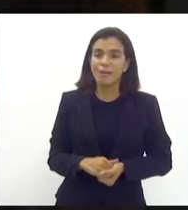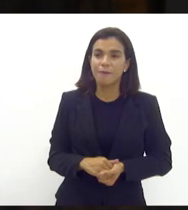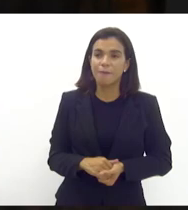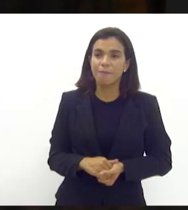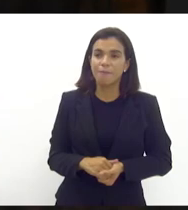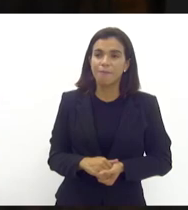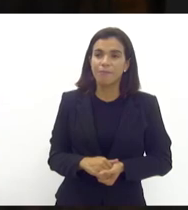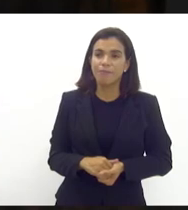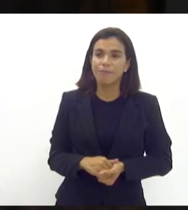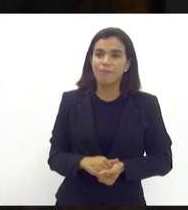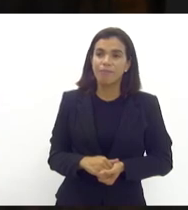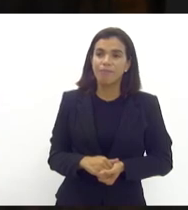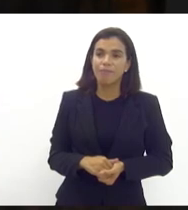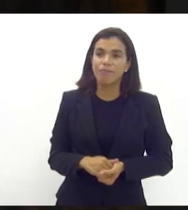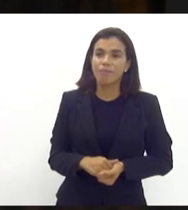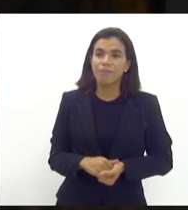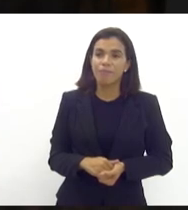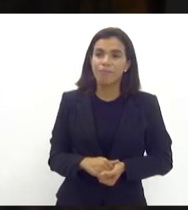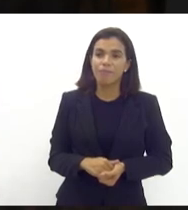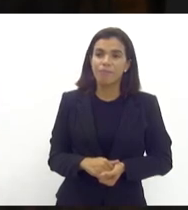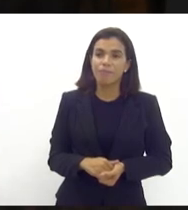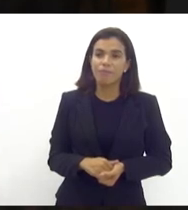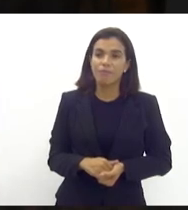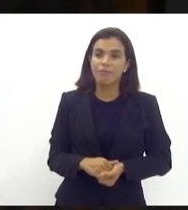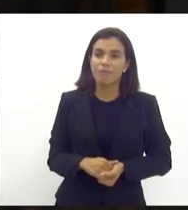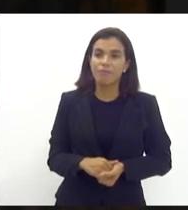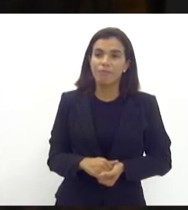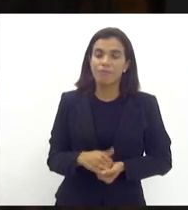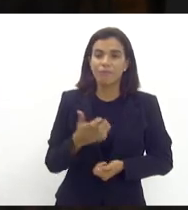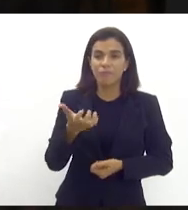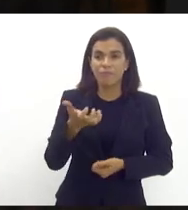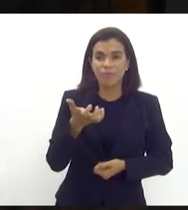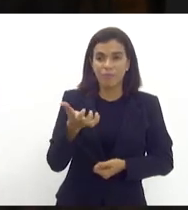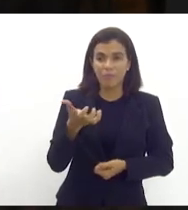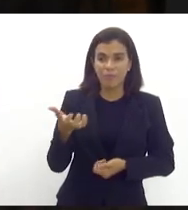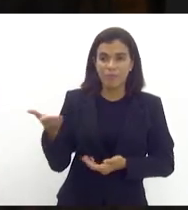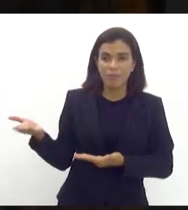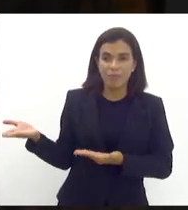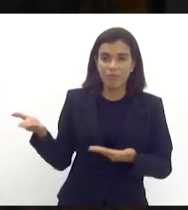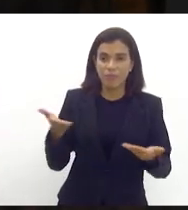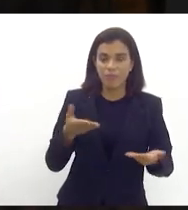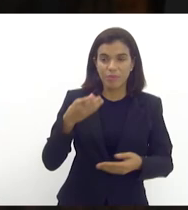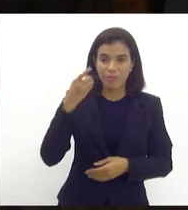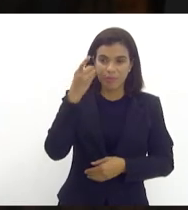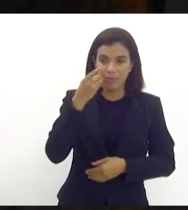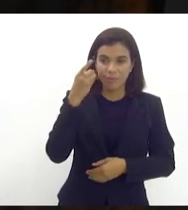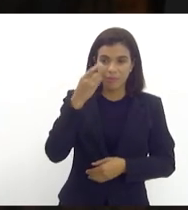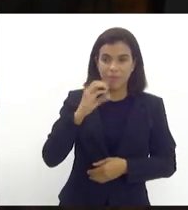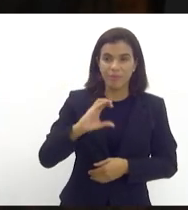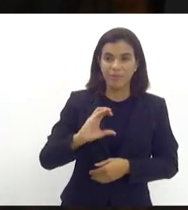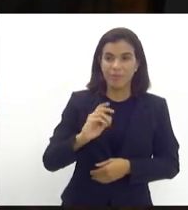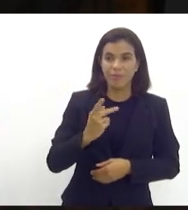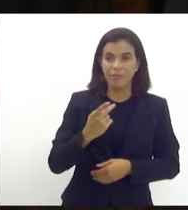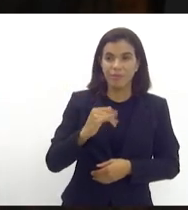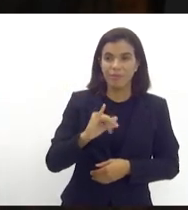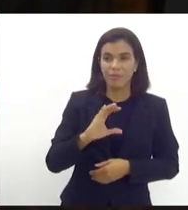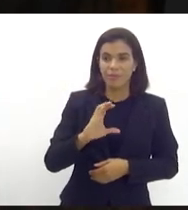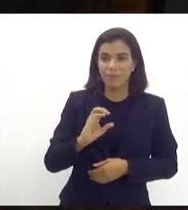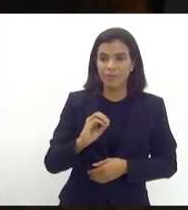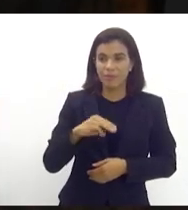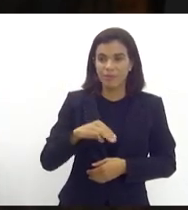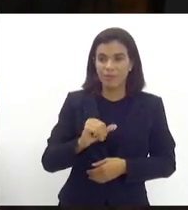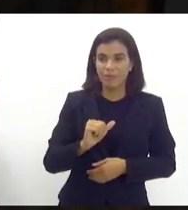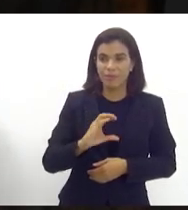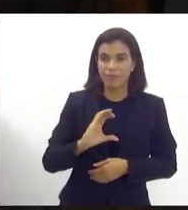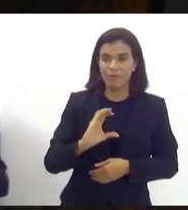Chico Machado quer assumir. Eu queria convidar o nobre do deputado Chico Machado,